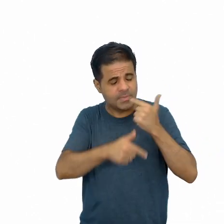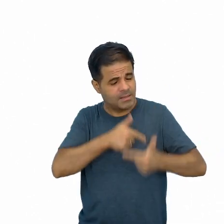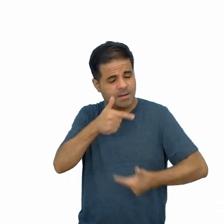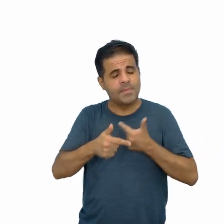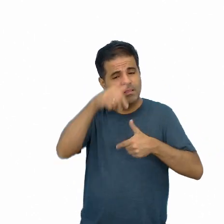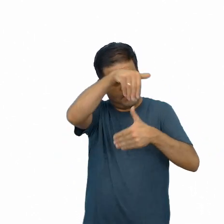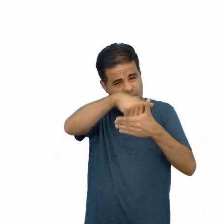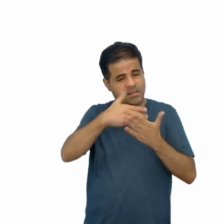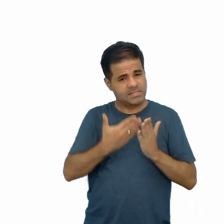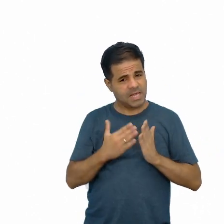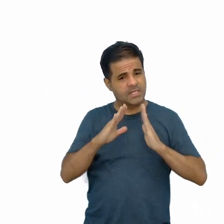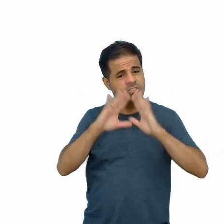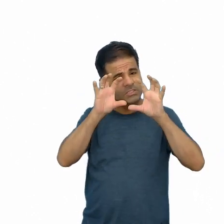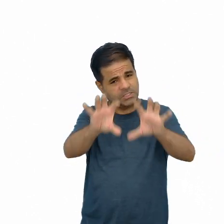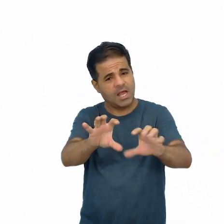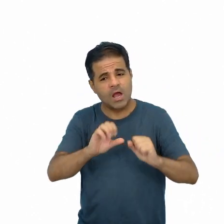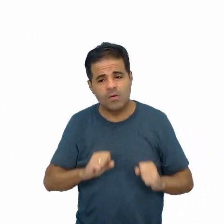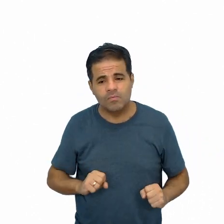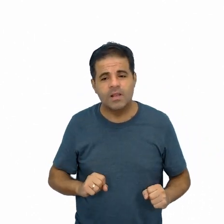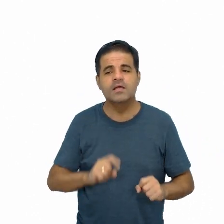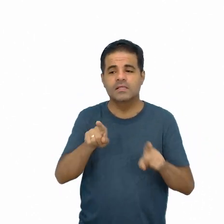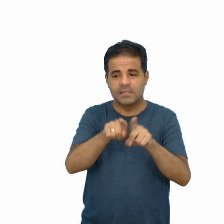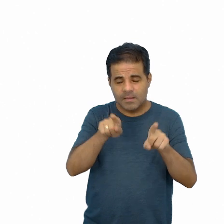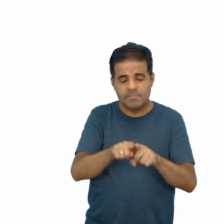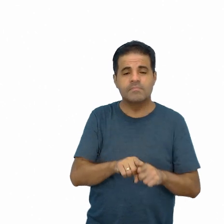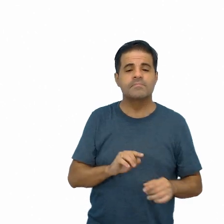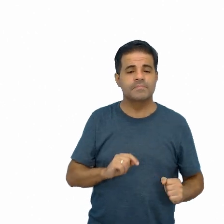aula, certo? E